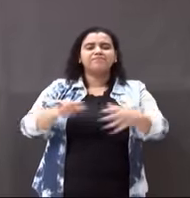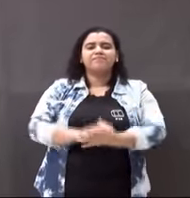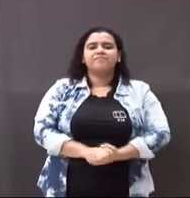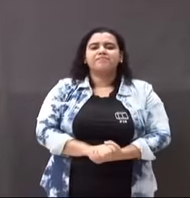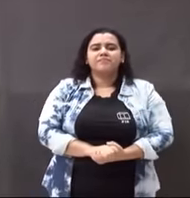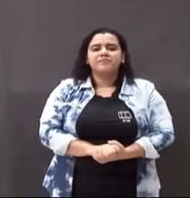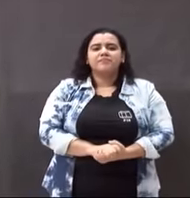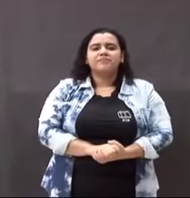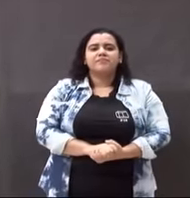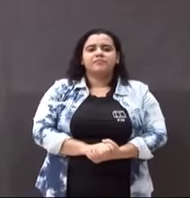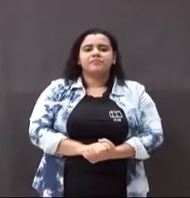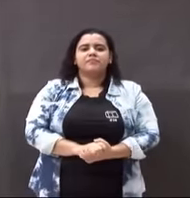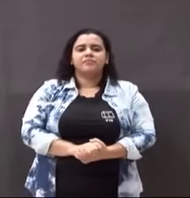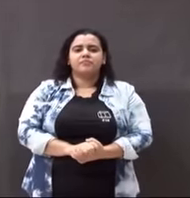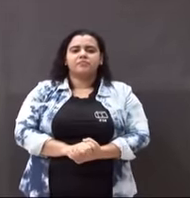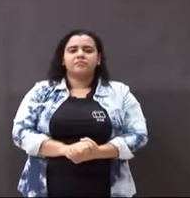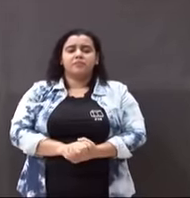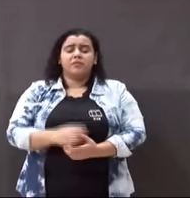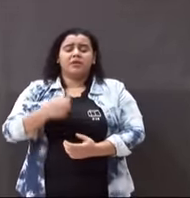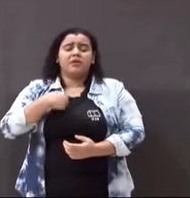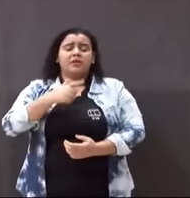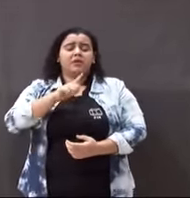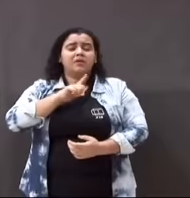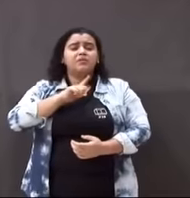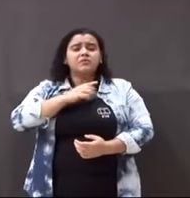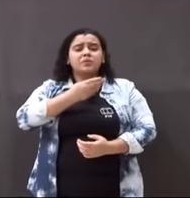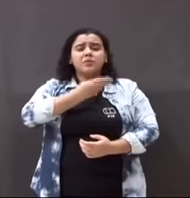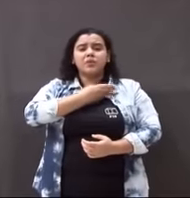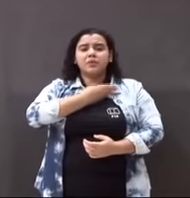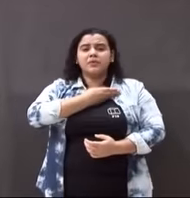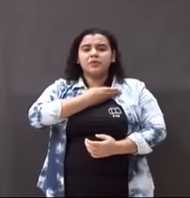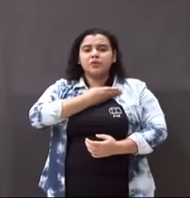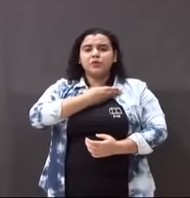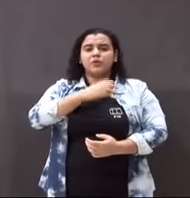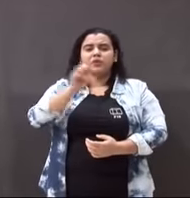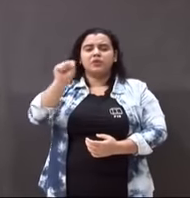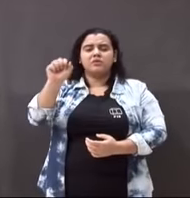eu tenho um amigo lá em São Luís do Maranhão, Gleice, que vendia casa.